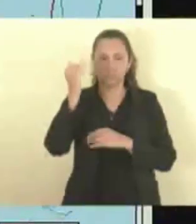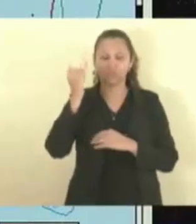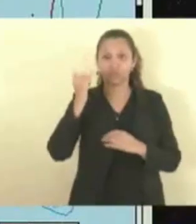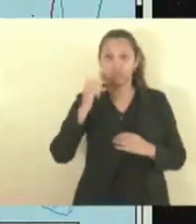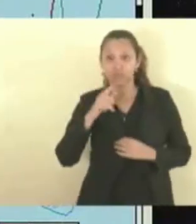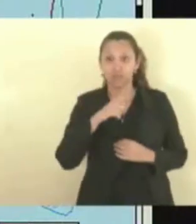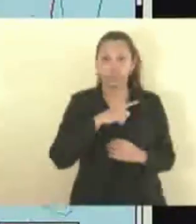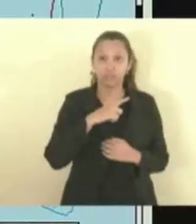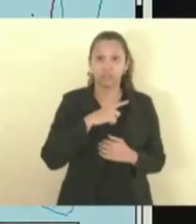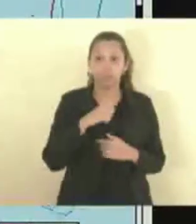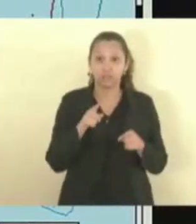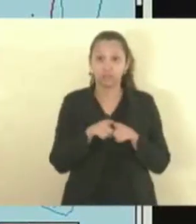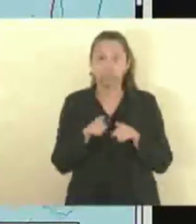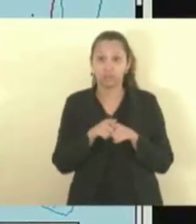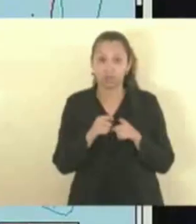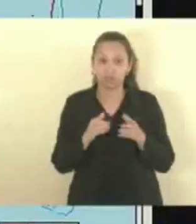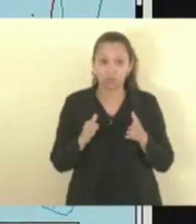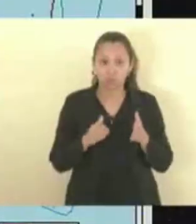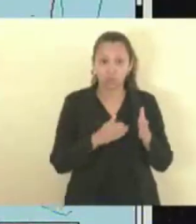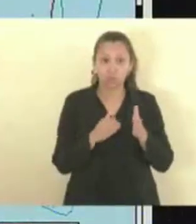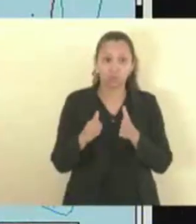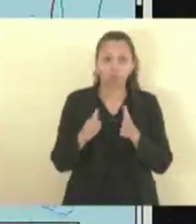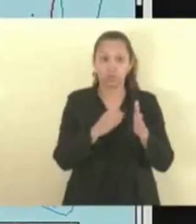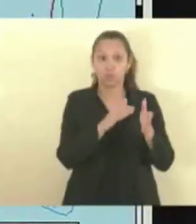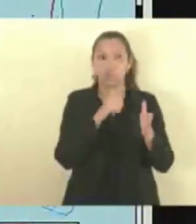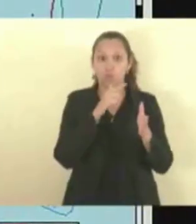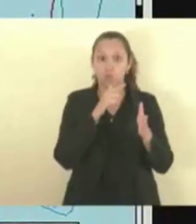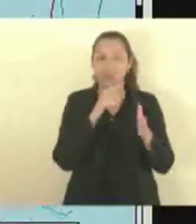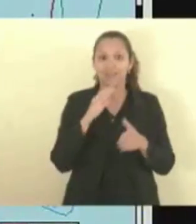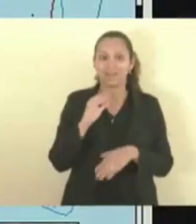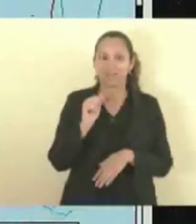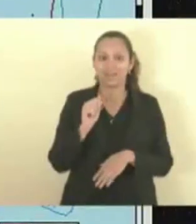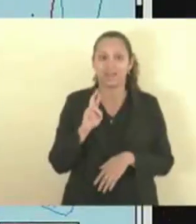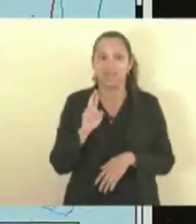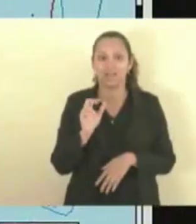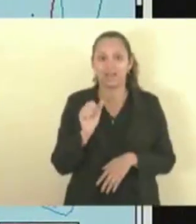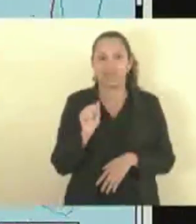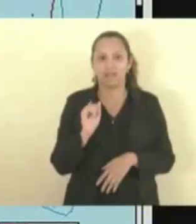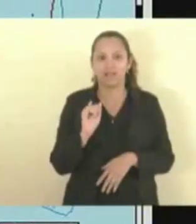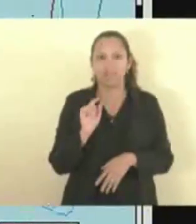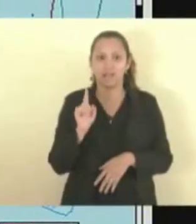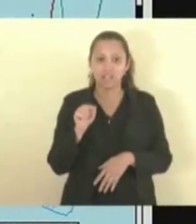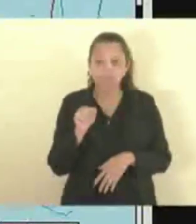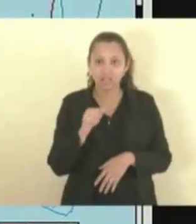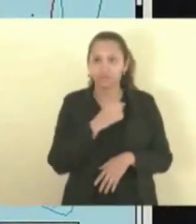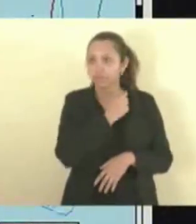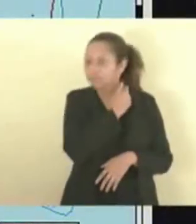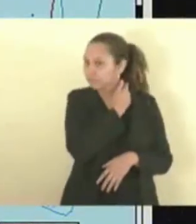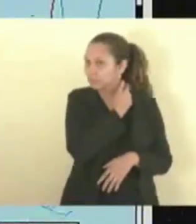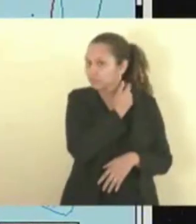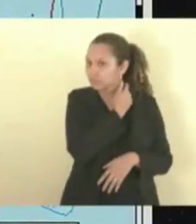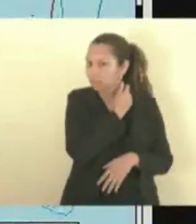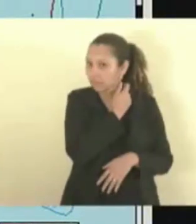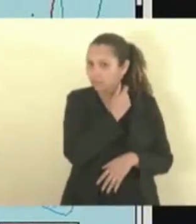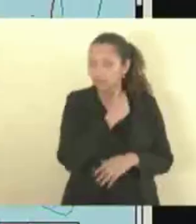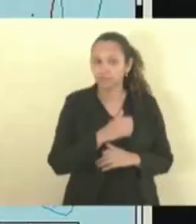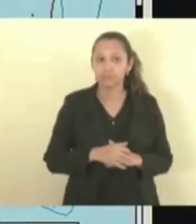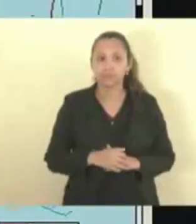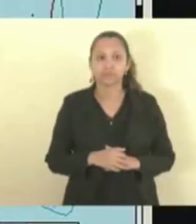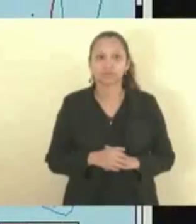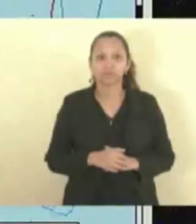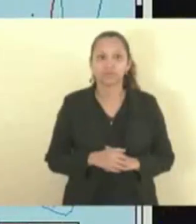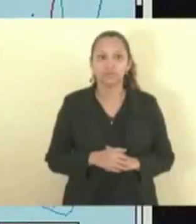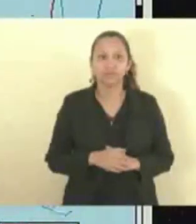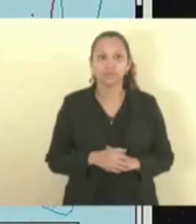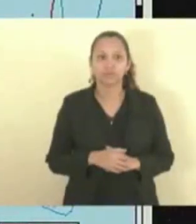caminho da água, né, no sentido ao longo da Laguna de Caraís, e o rompimento sazonal, natural da Laguna de Caraís, e